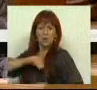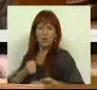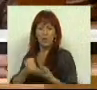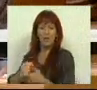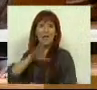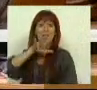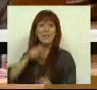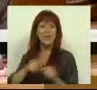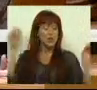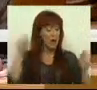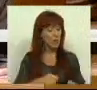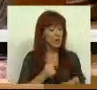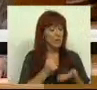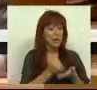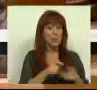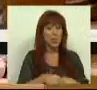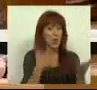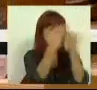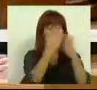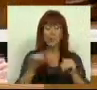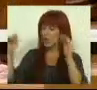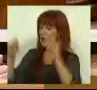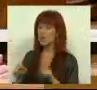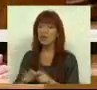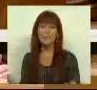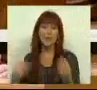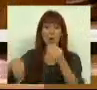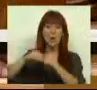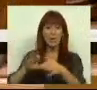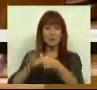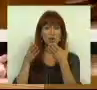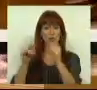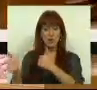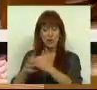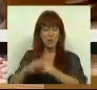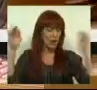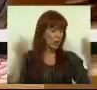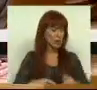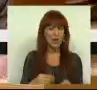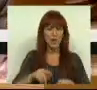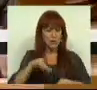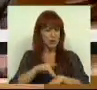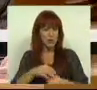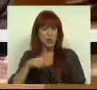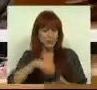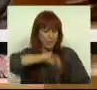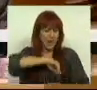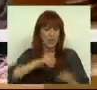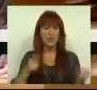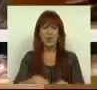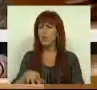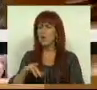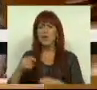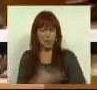família, reduzem-se as bolsas de estudo, reduz-se o complemento solidário para idosos, reduz-se o subsídio de doença, reduz-se o subsídio